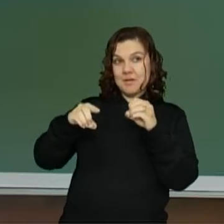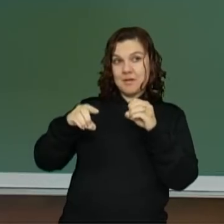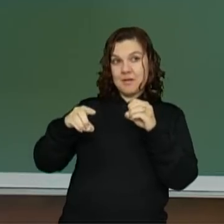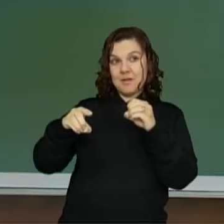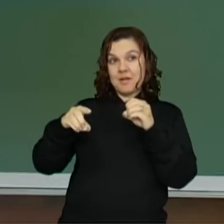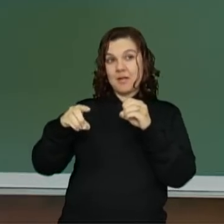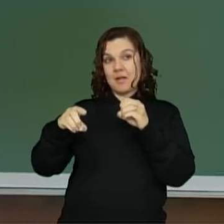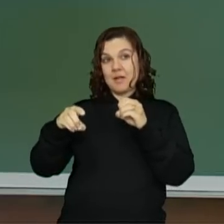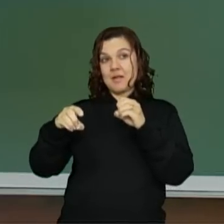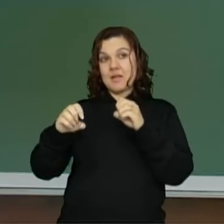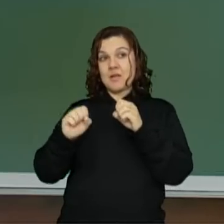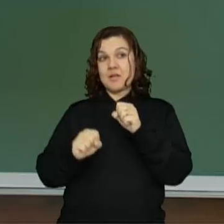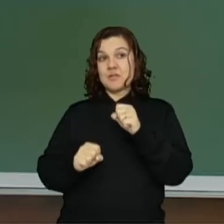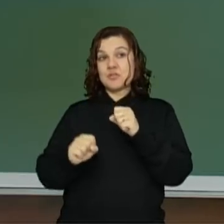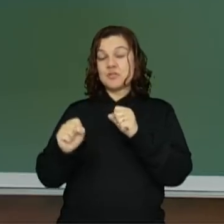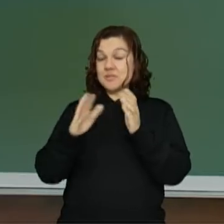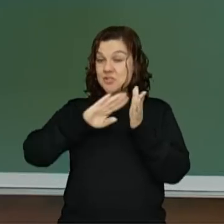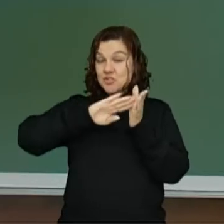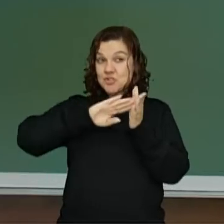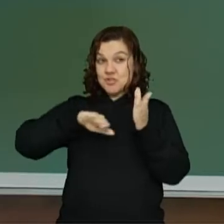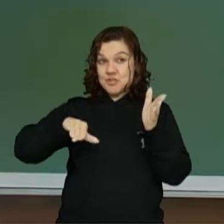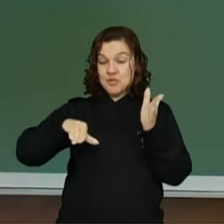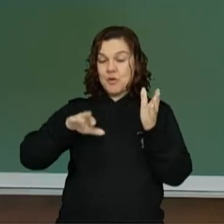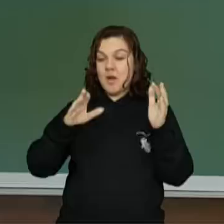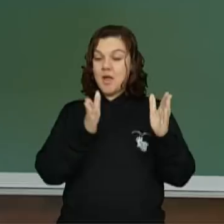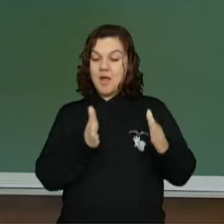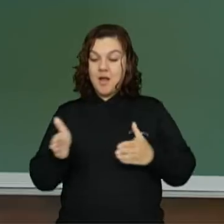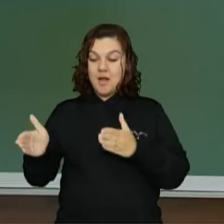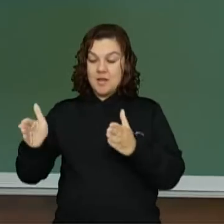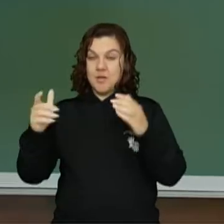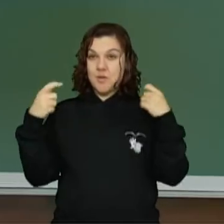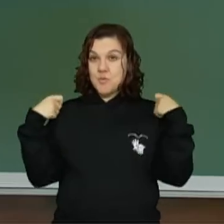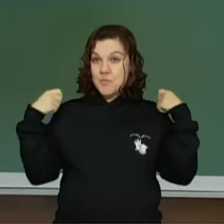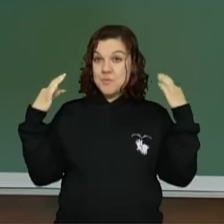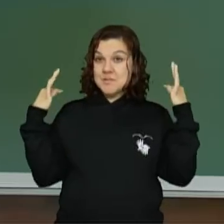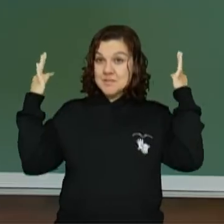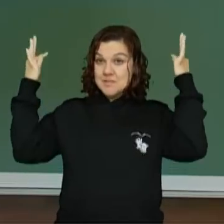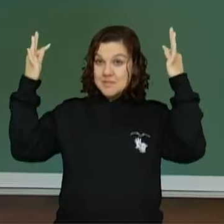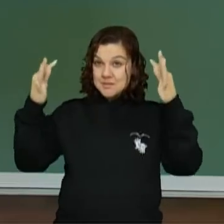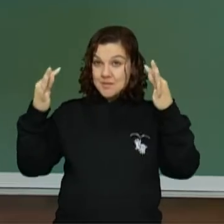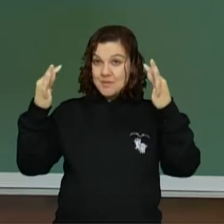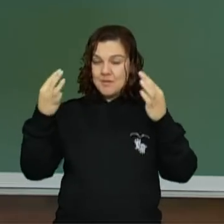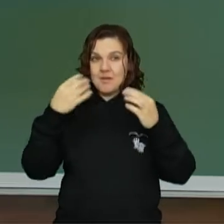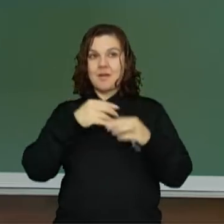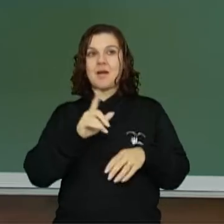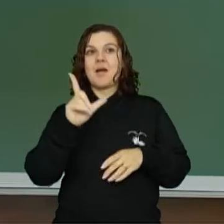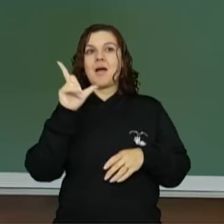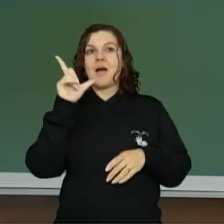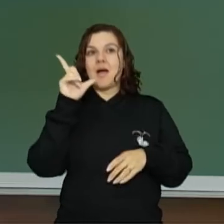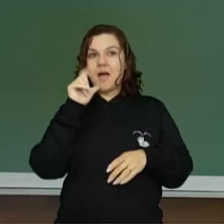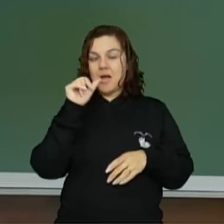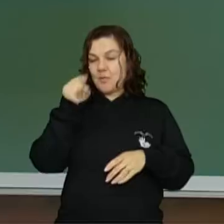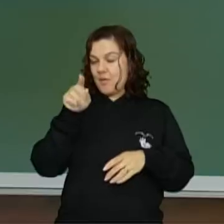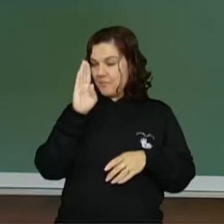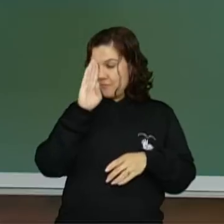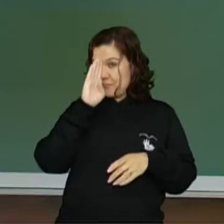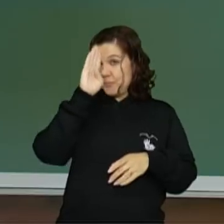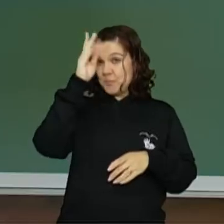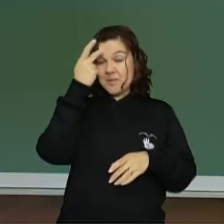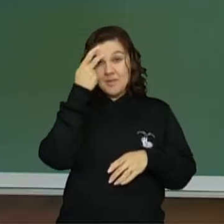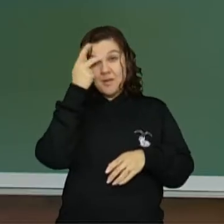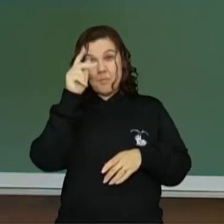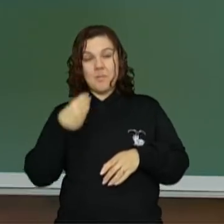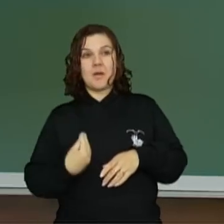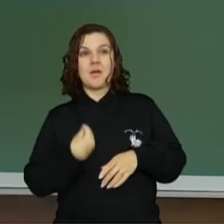se tirasse aqui Rio São Francisco, ficaria: a água é fundamental para